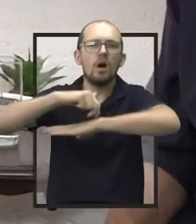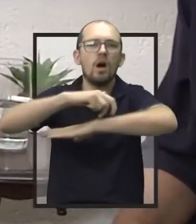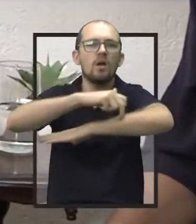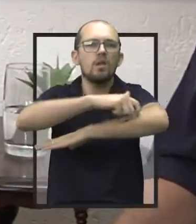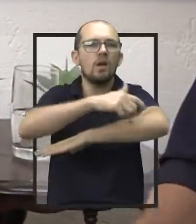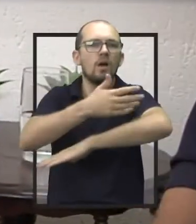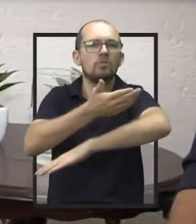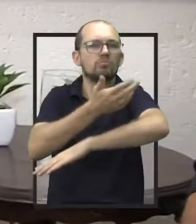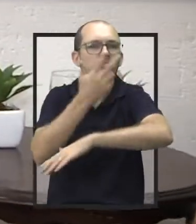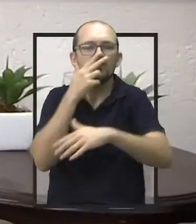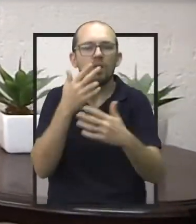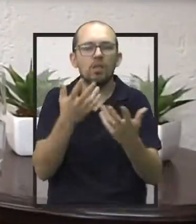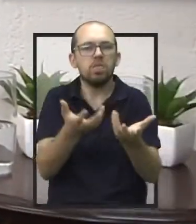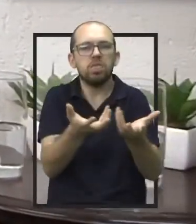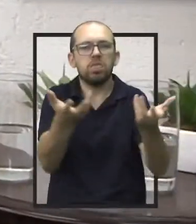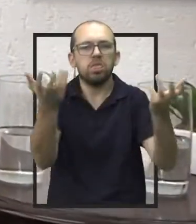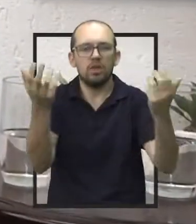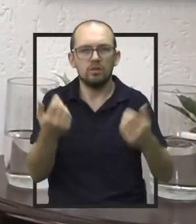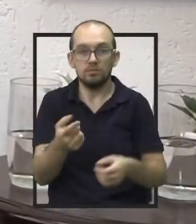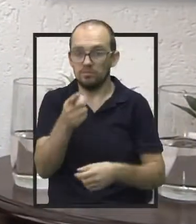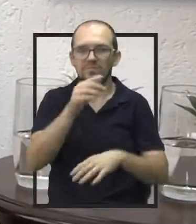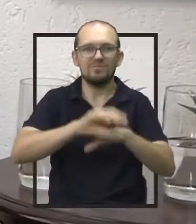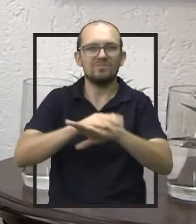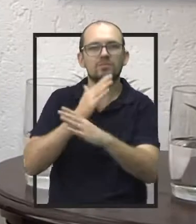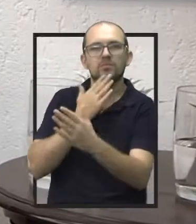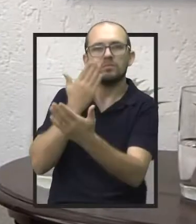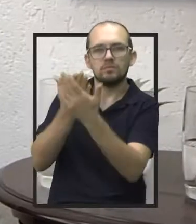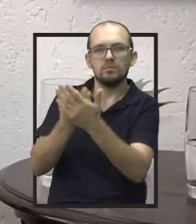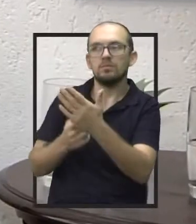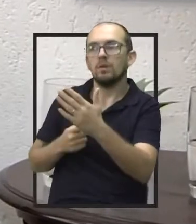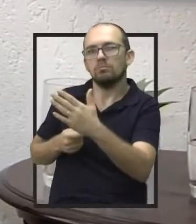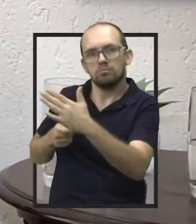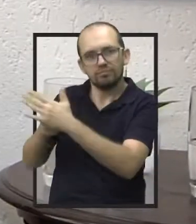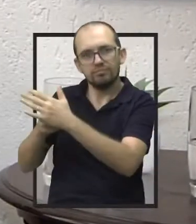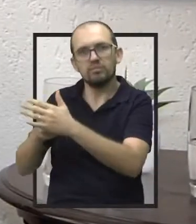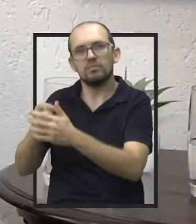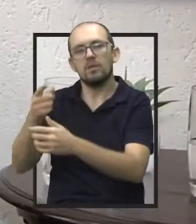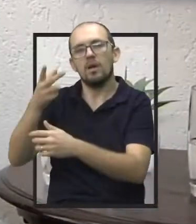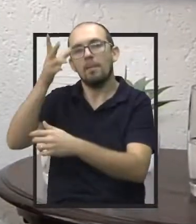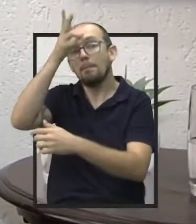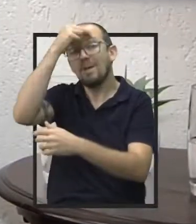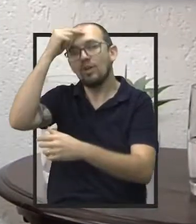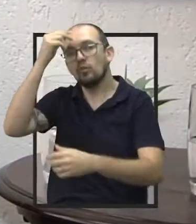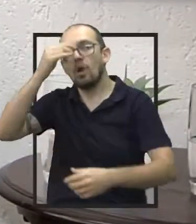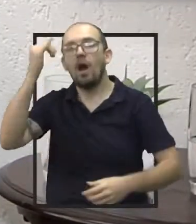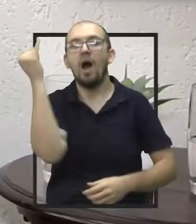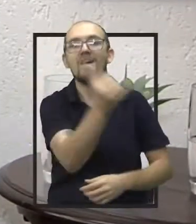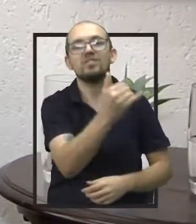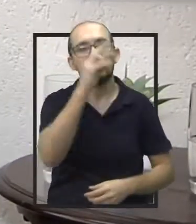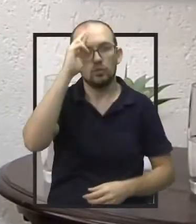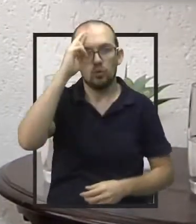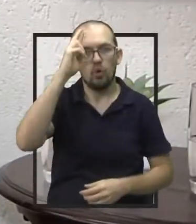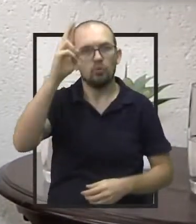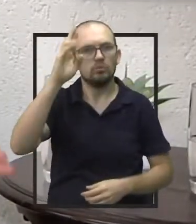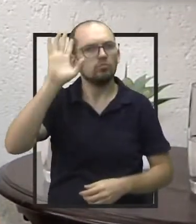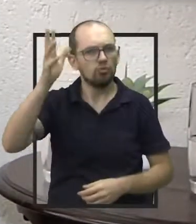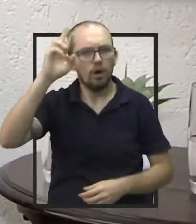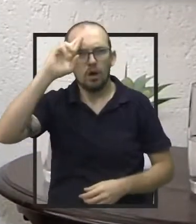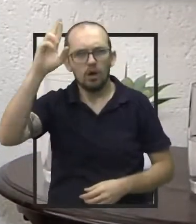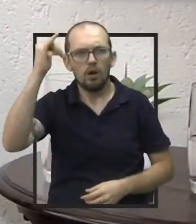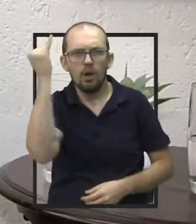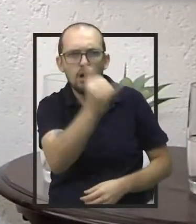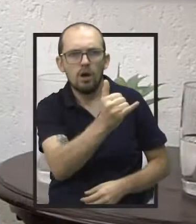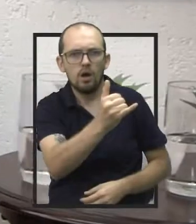show fez um requerimento pedindo para que a prefeitura notificar o proprietário o proprietário foi notificado ea obra já está para